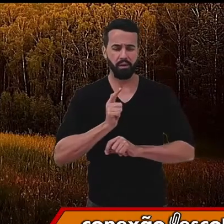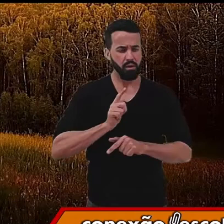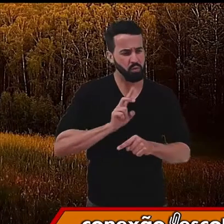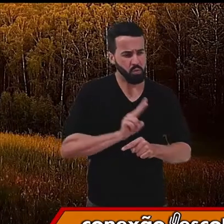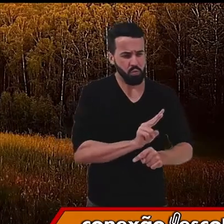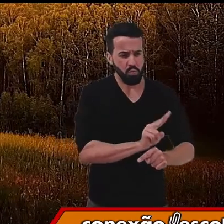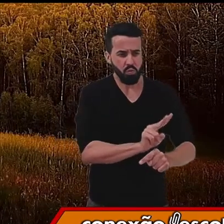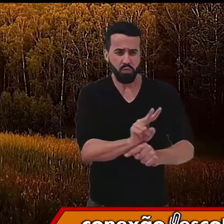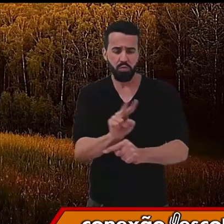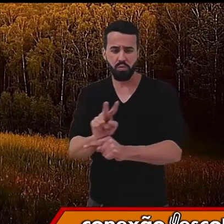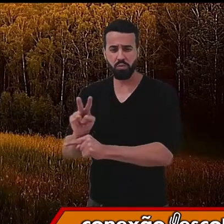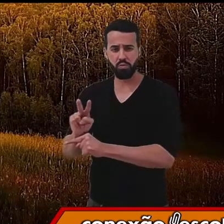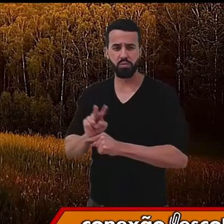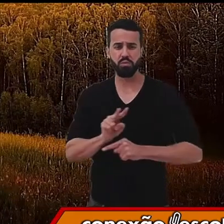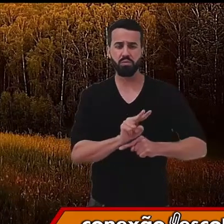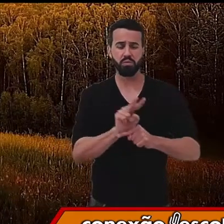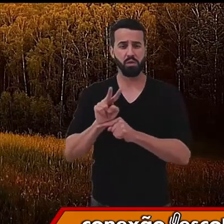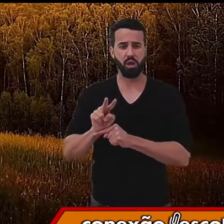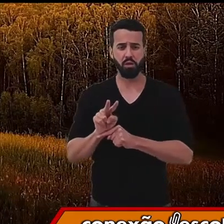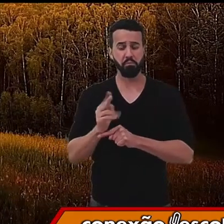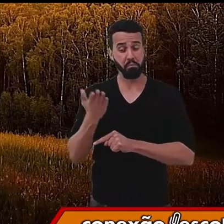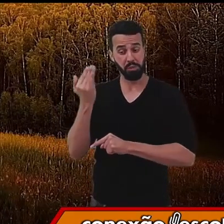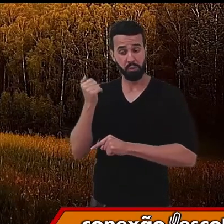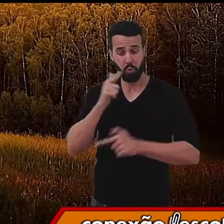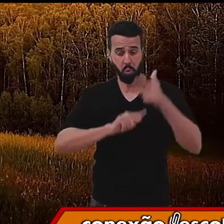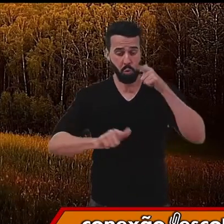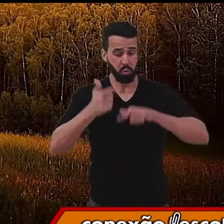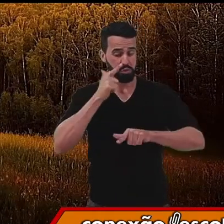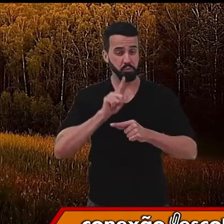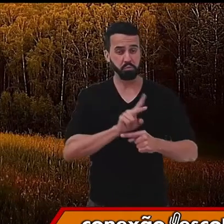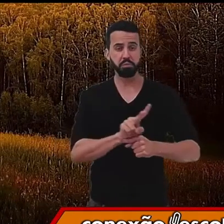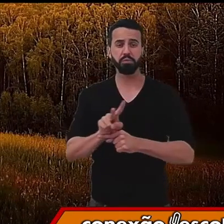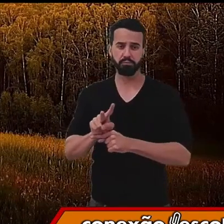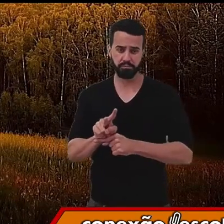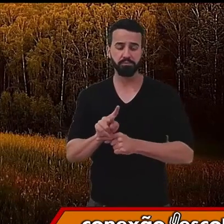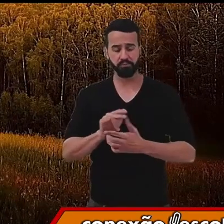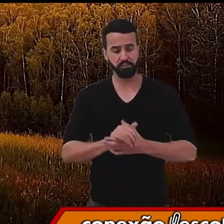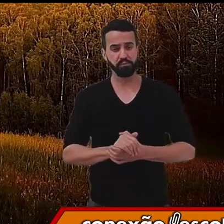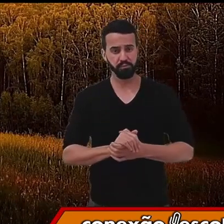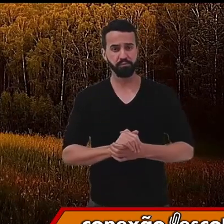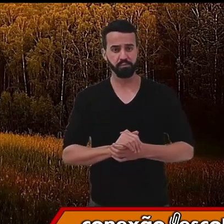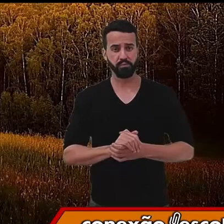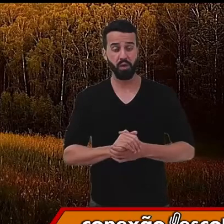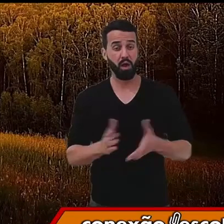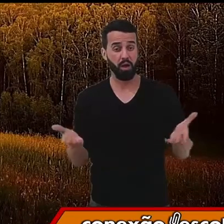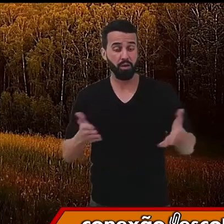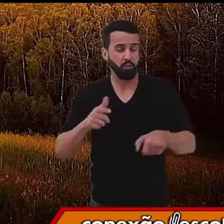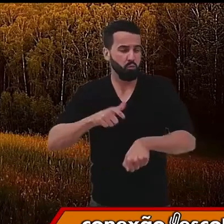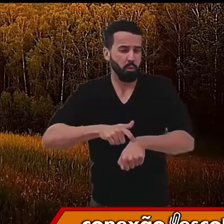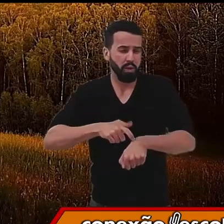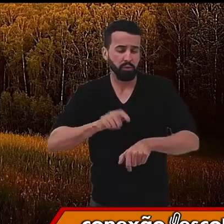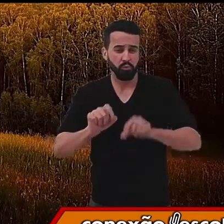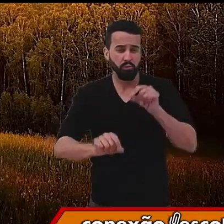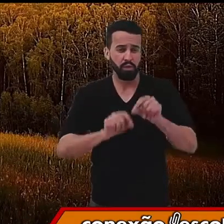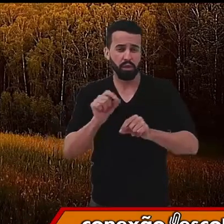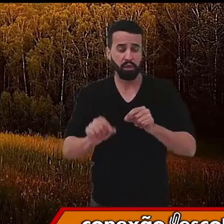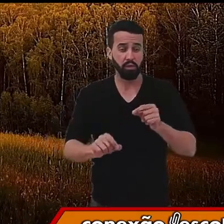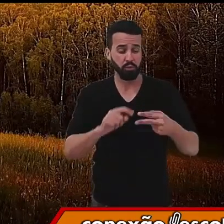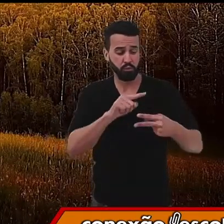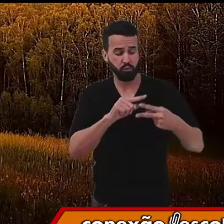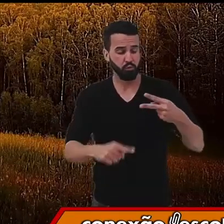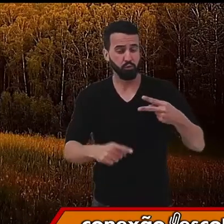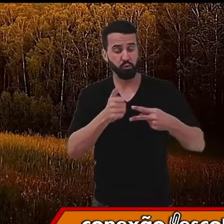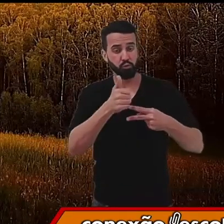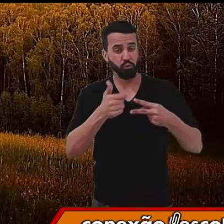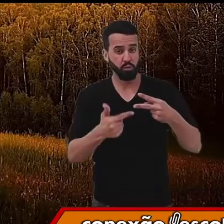por aquilo que eles haviam conseguido nesse momento. Eu só gostaria de citar agora, nesse momento, dois grandes